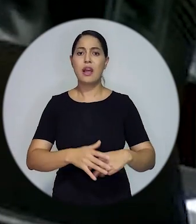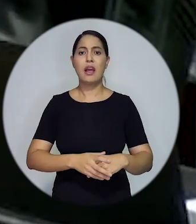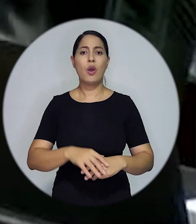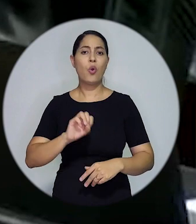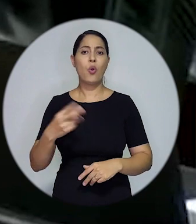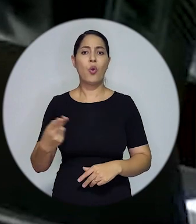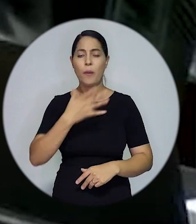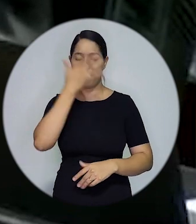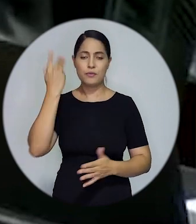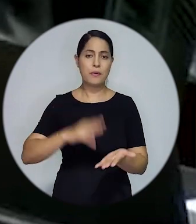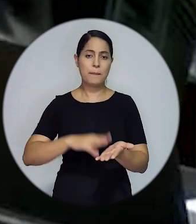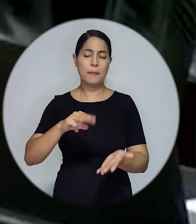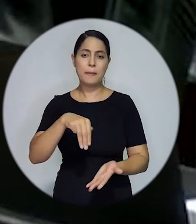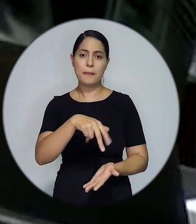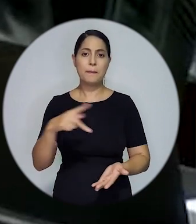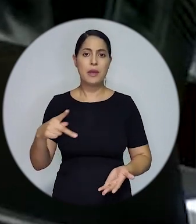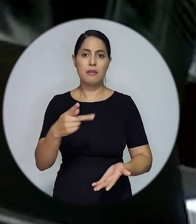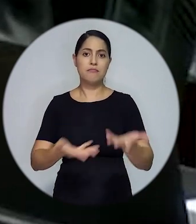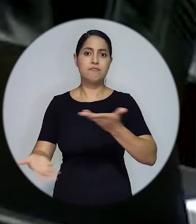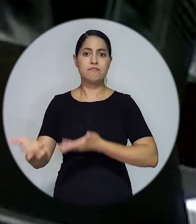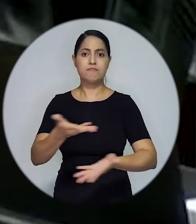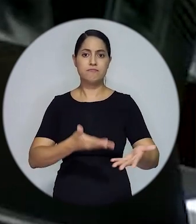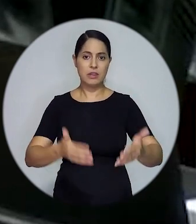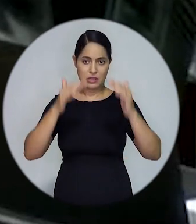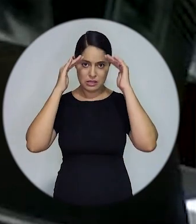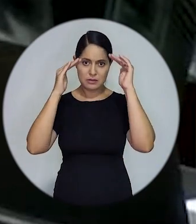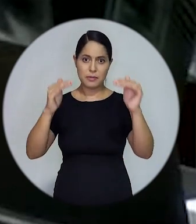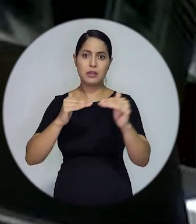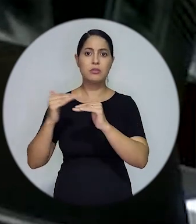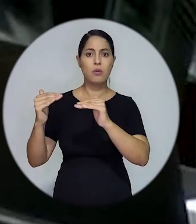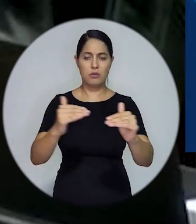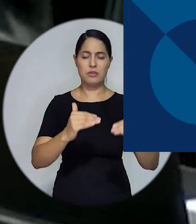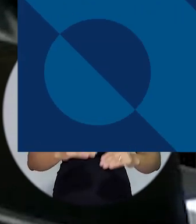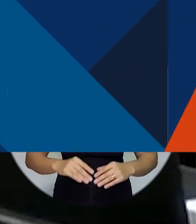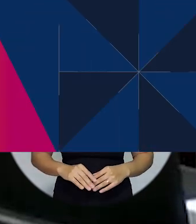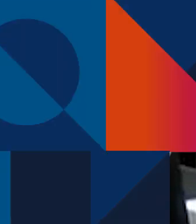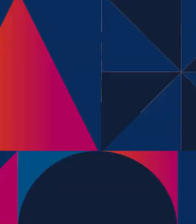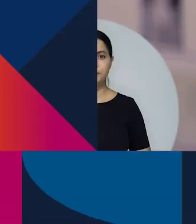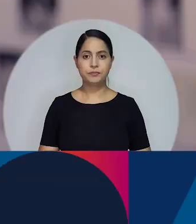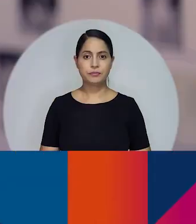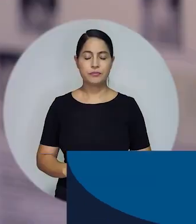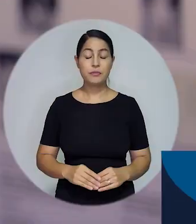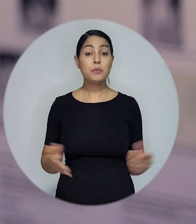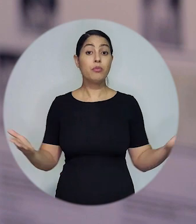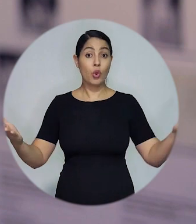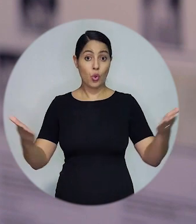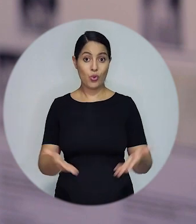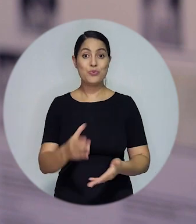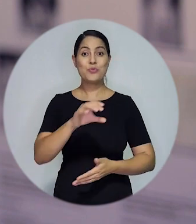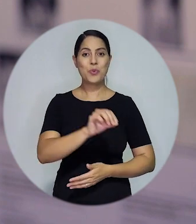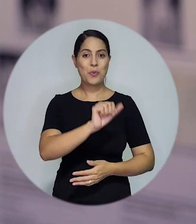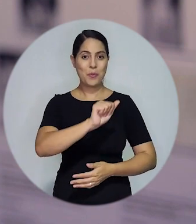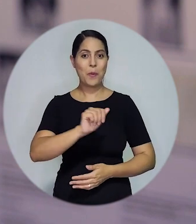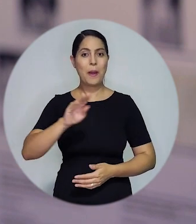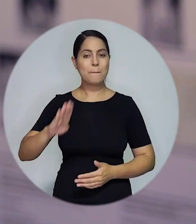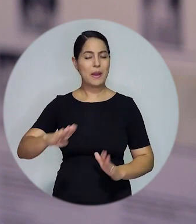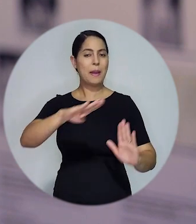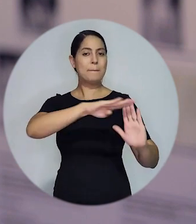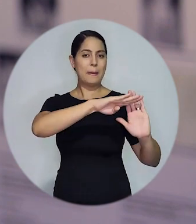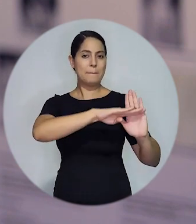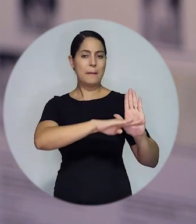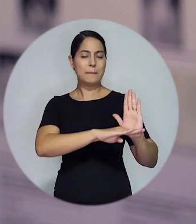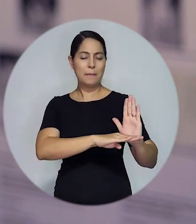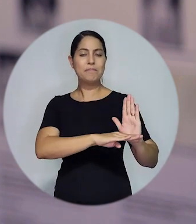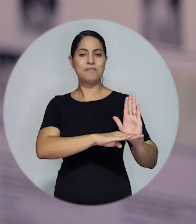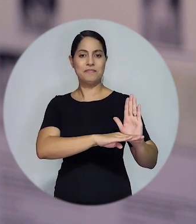Ministério Público, devendo todos tratar-se com consideração e respeito recíproco. No quadro OAB em Pauta de hoje, nós